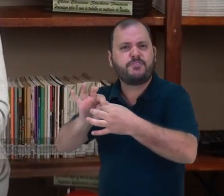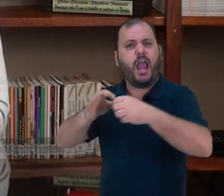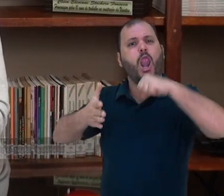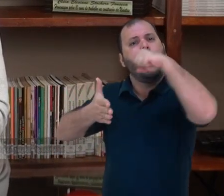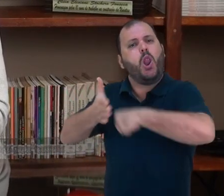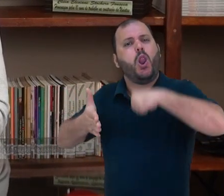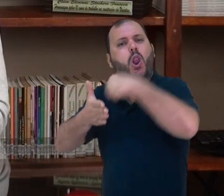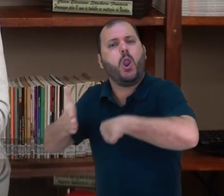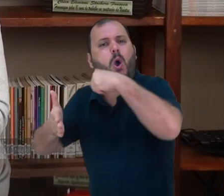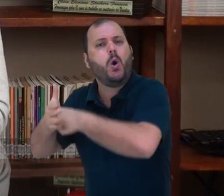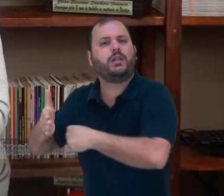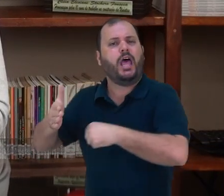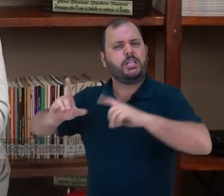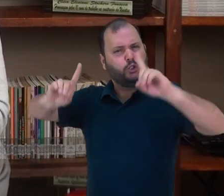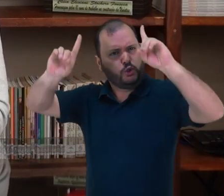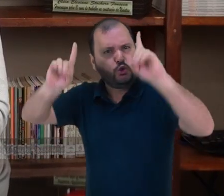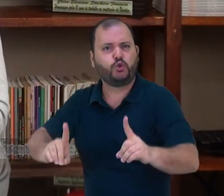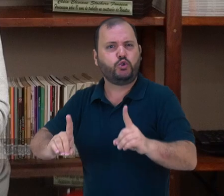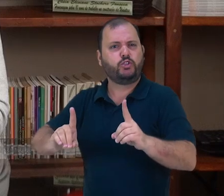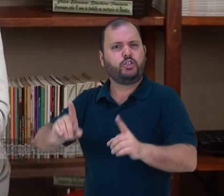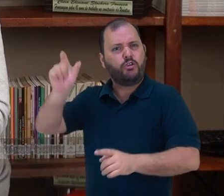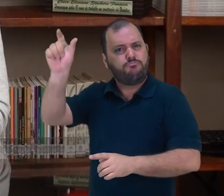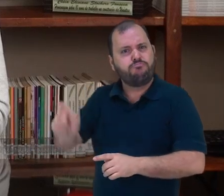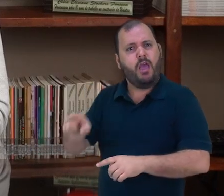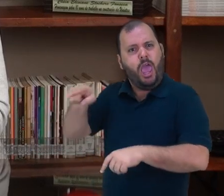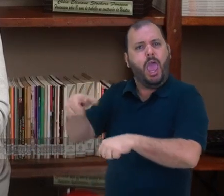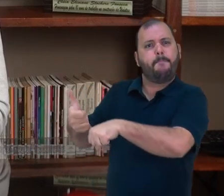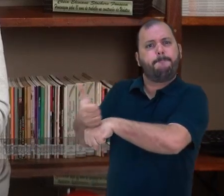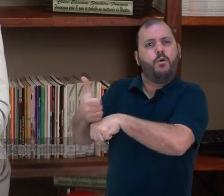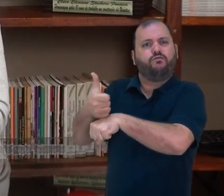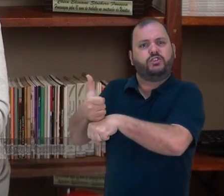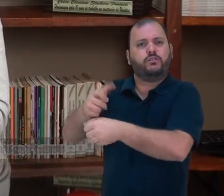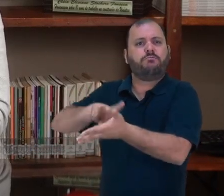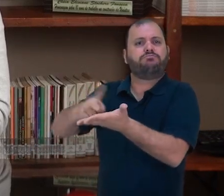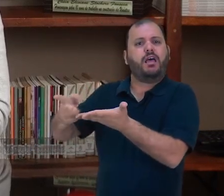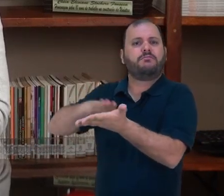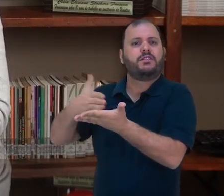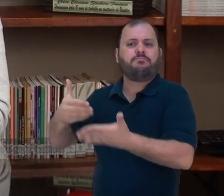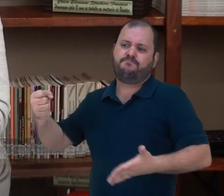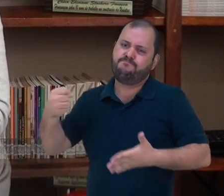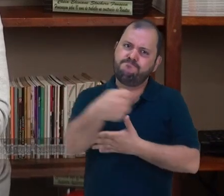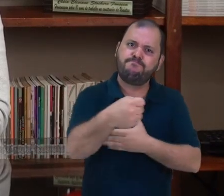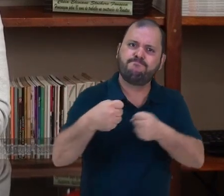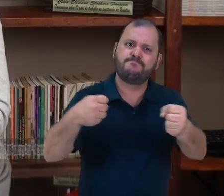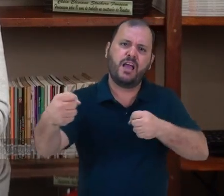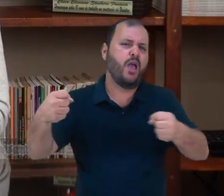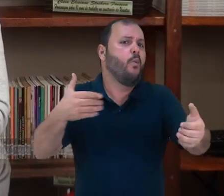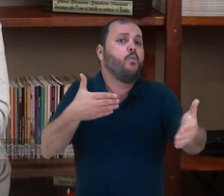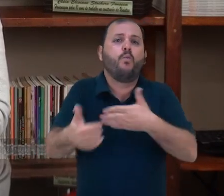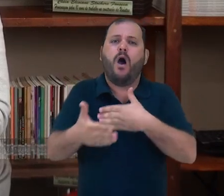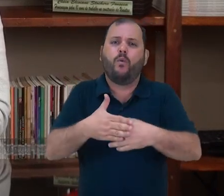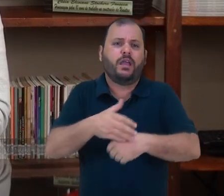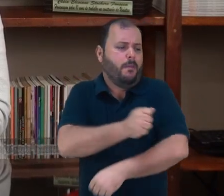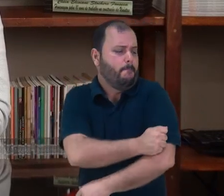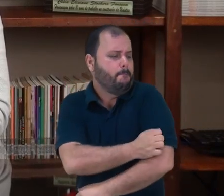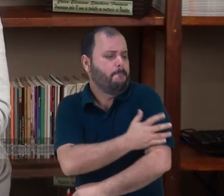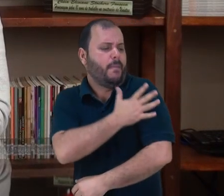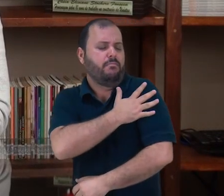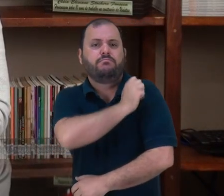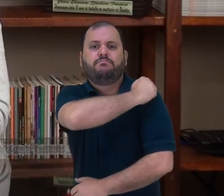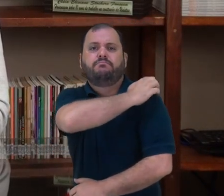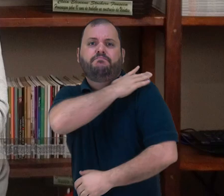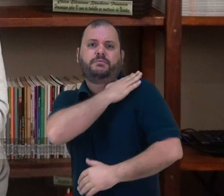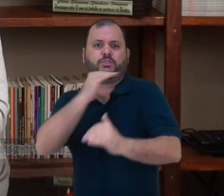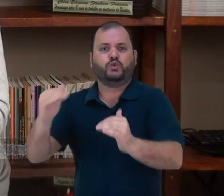profissional, tradutor e intérprete, em todos os níveis de educação. Não só no ensino superior,